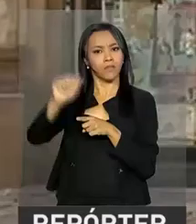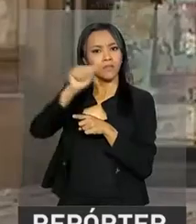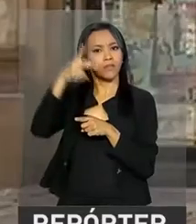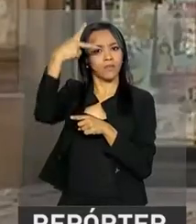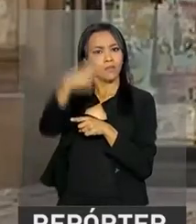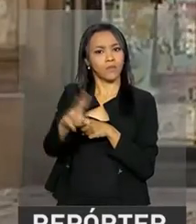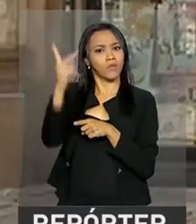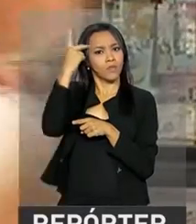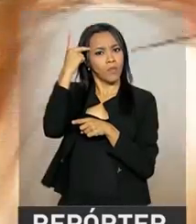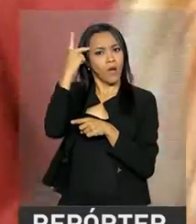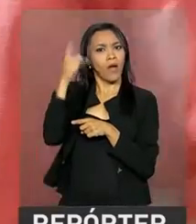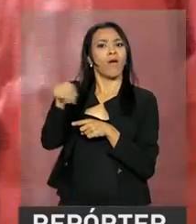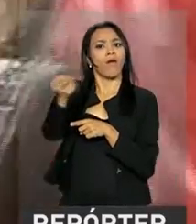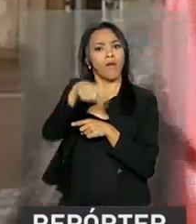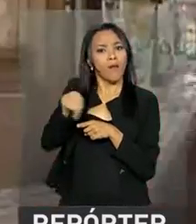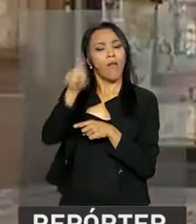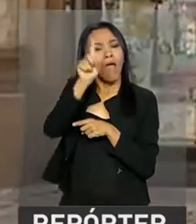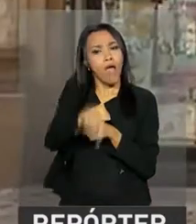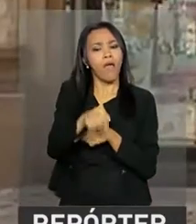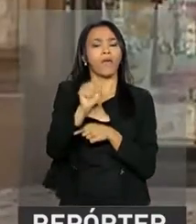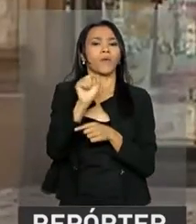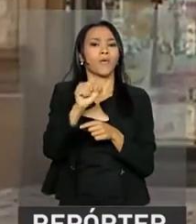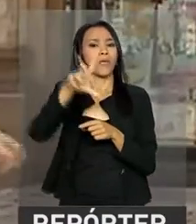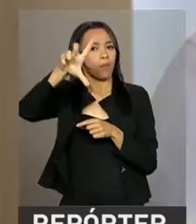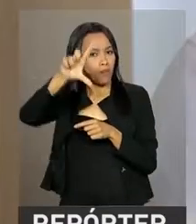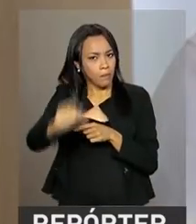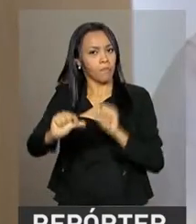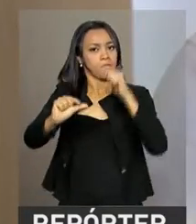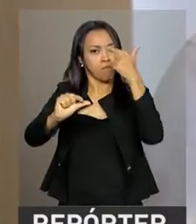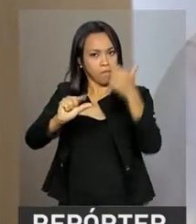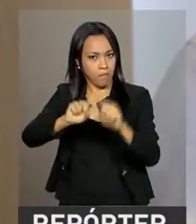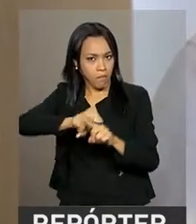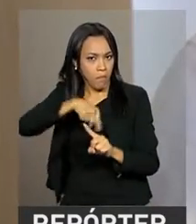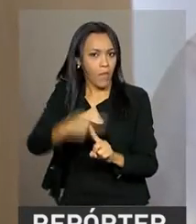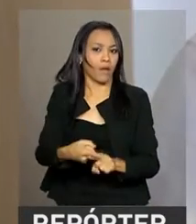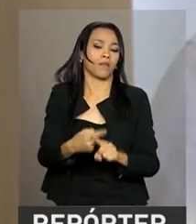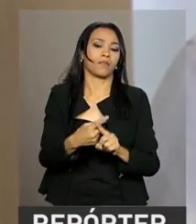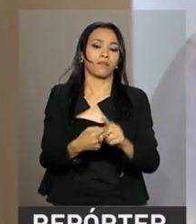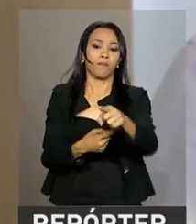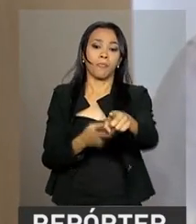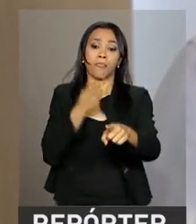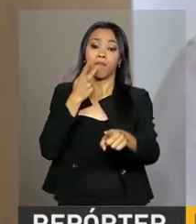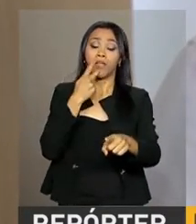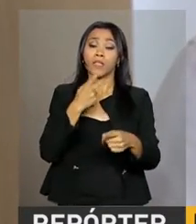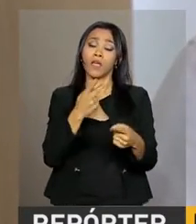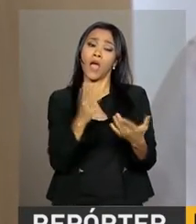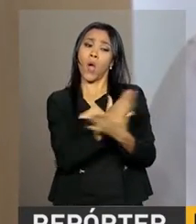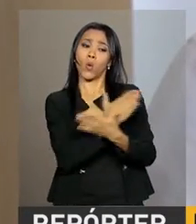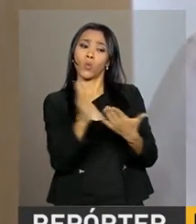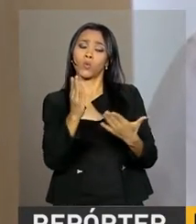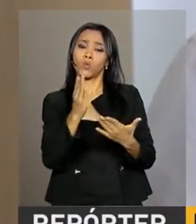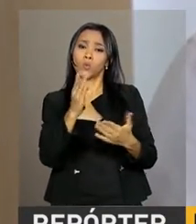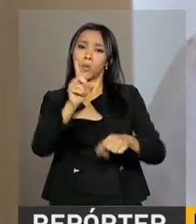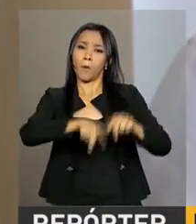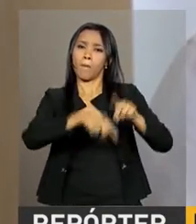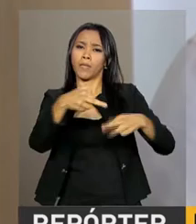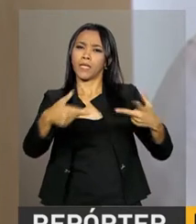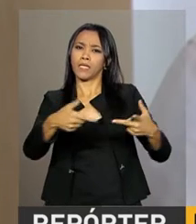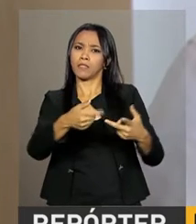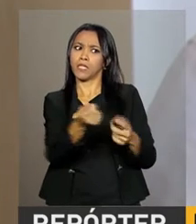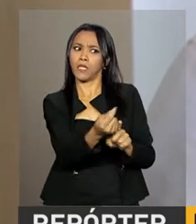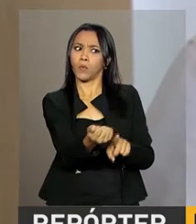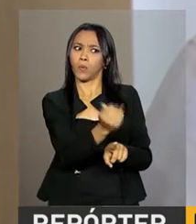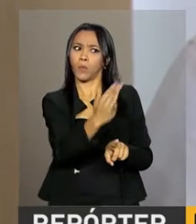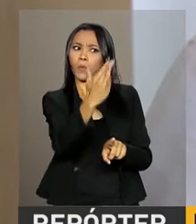são paulo a tendência é de mais uma redução para determinados produtos de maior valor a taxa de